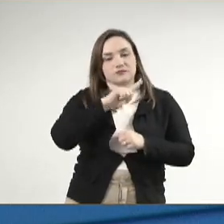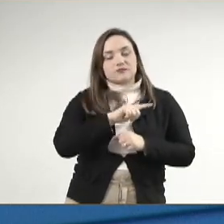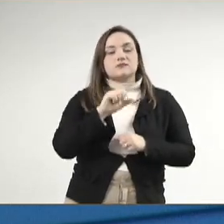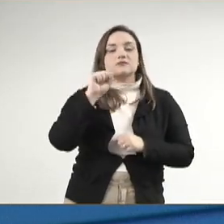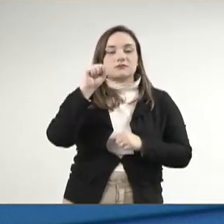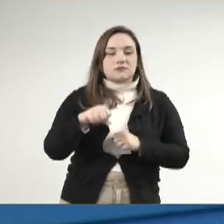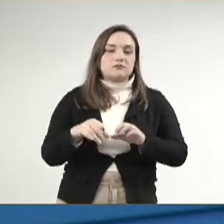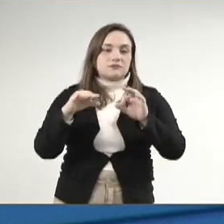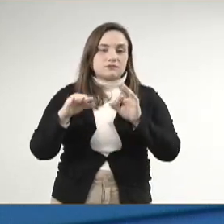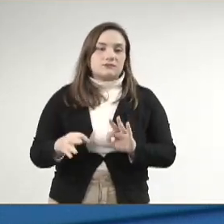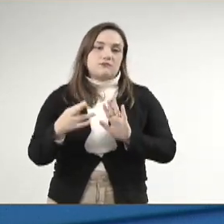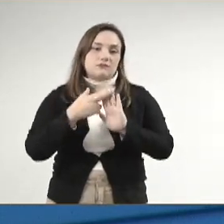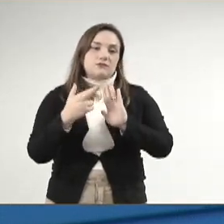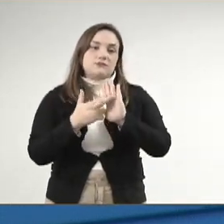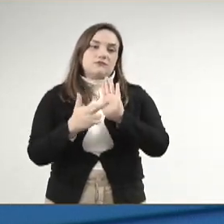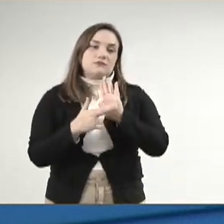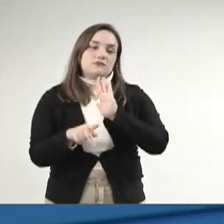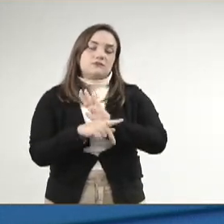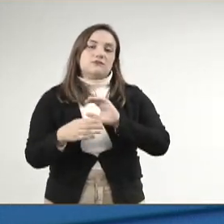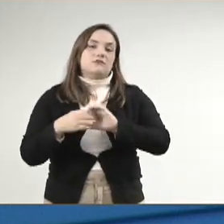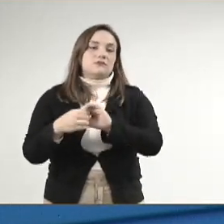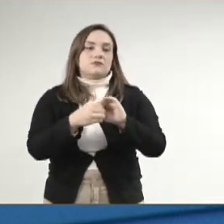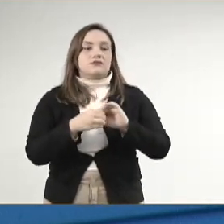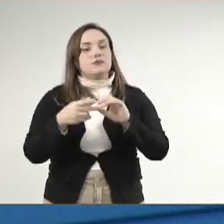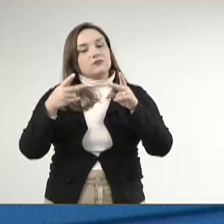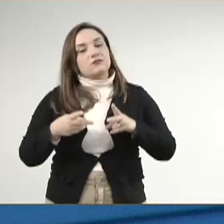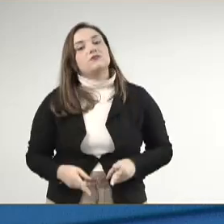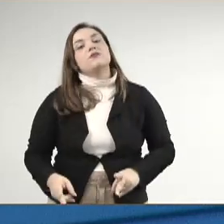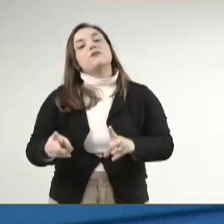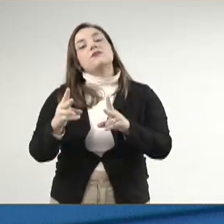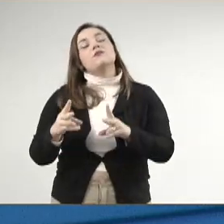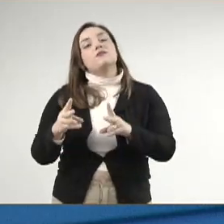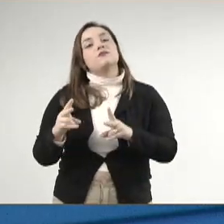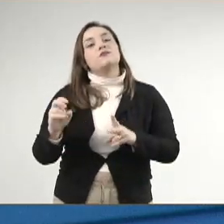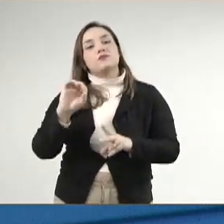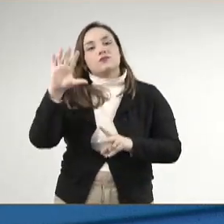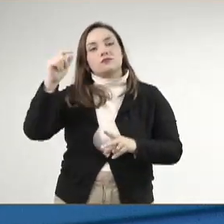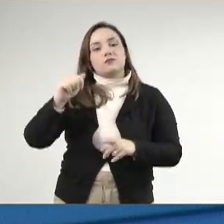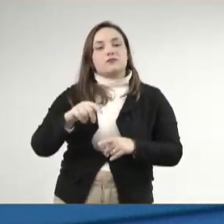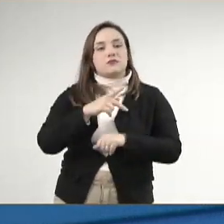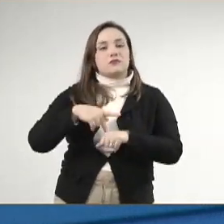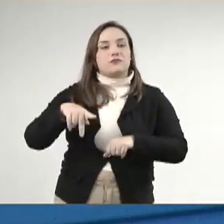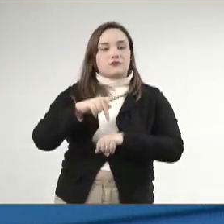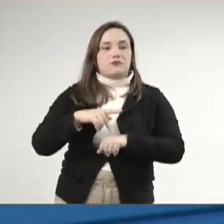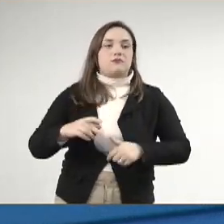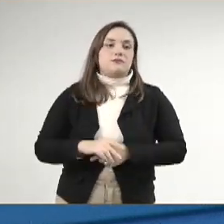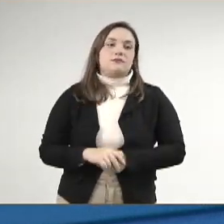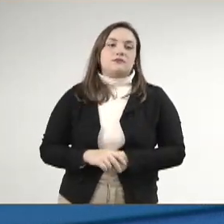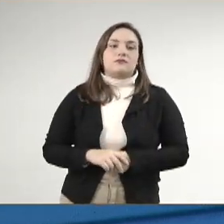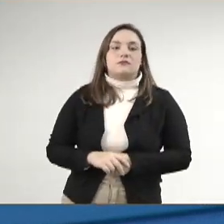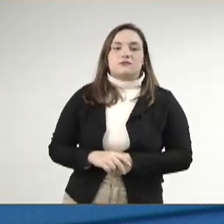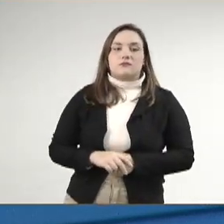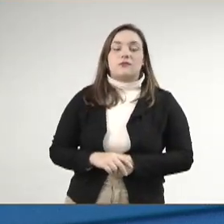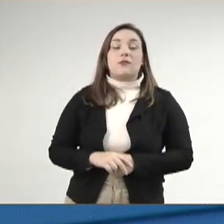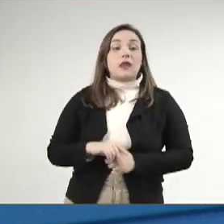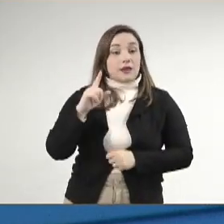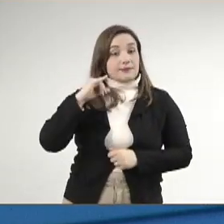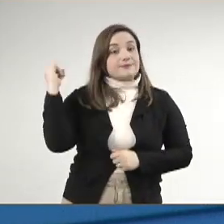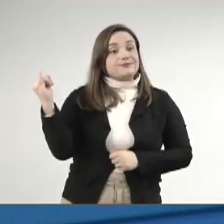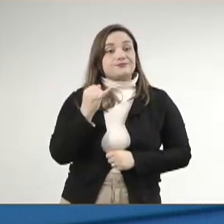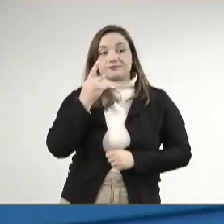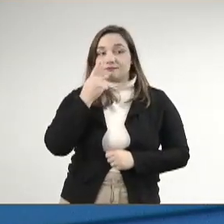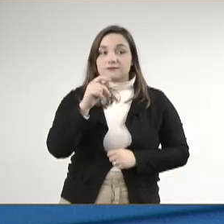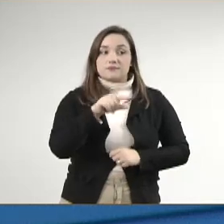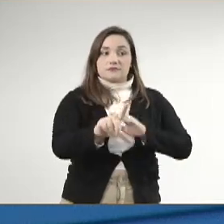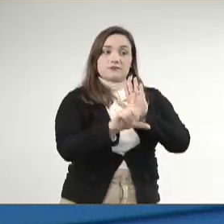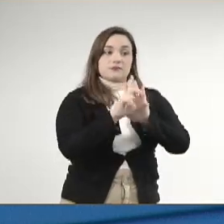regulamentação do ato cooperativo e permitir a continuidade do cooperativismo no país. É fundamental esclarecer que o projeto